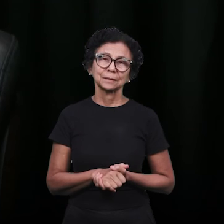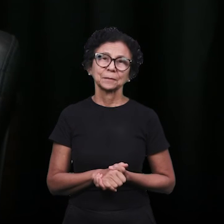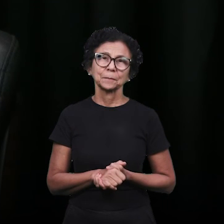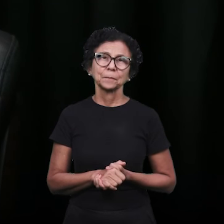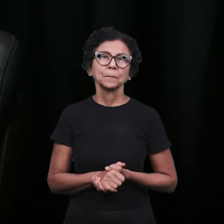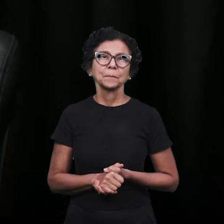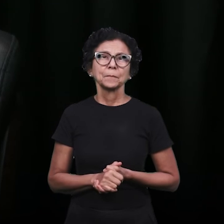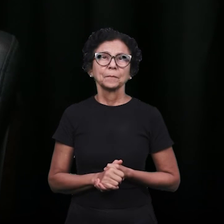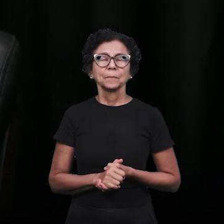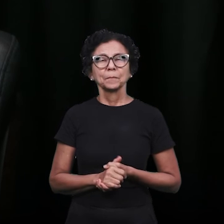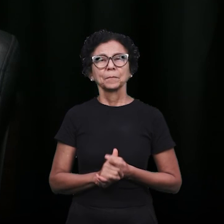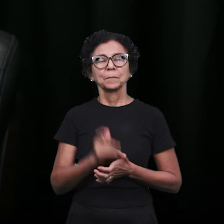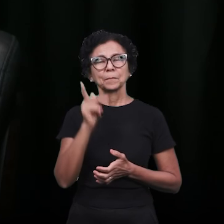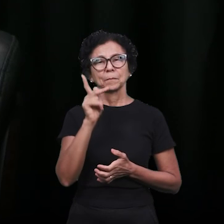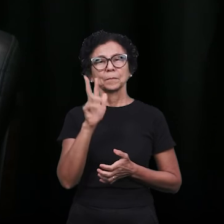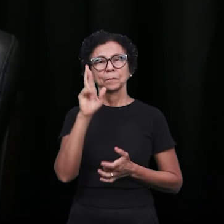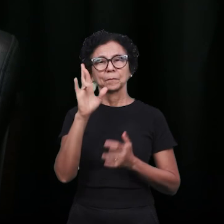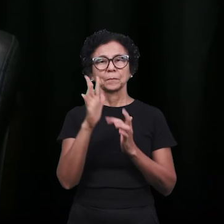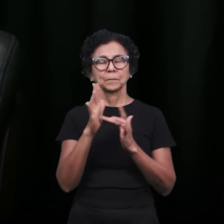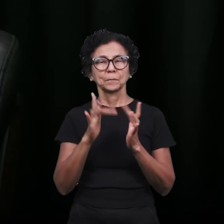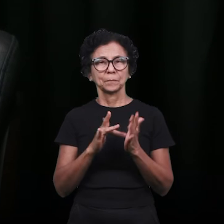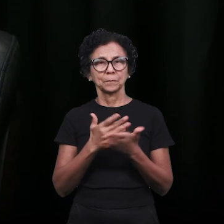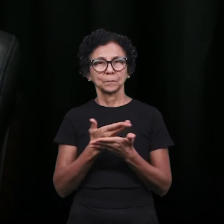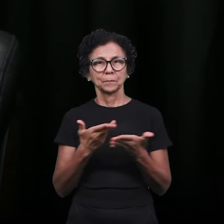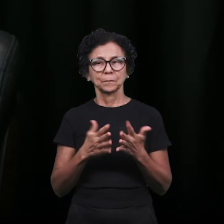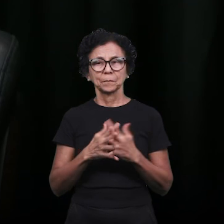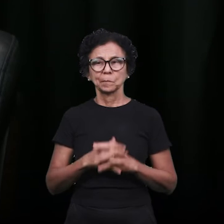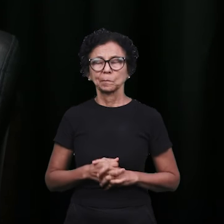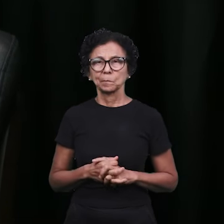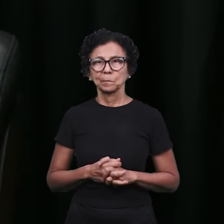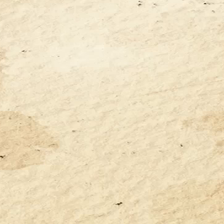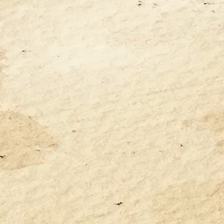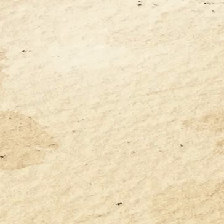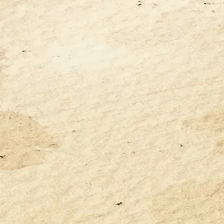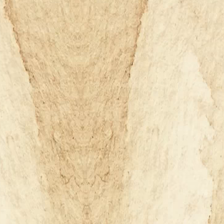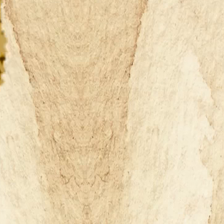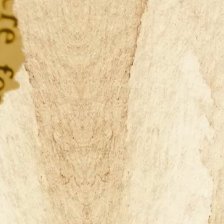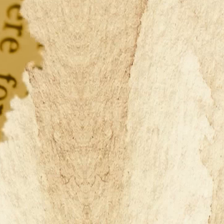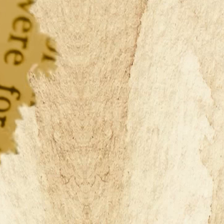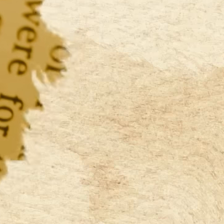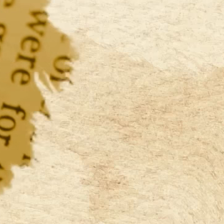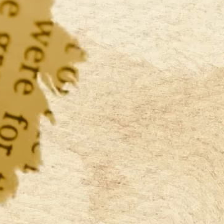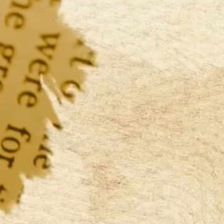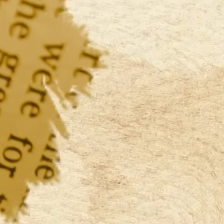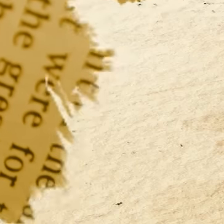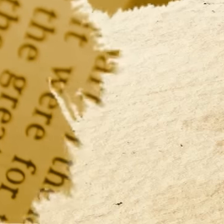Desejamos assim a todos a paz do Senhor Jesus.